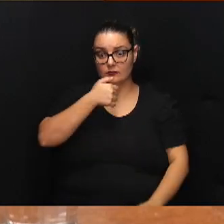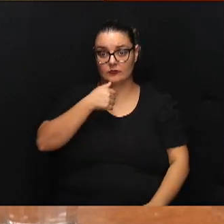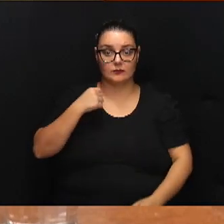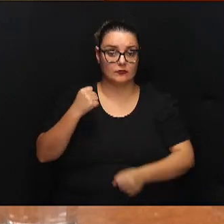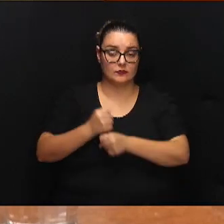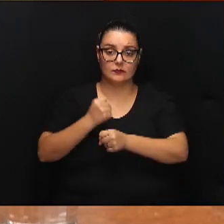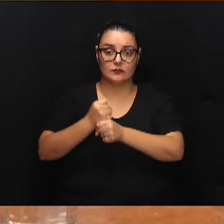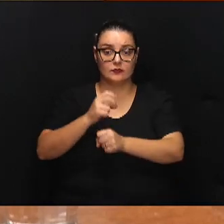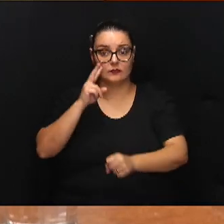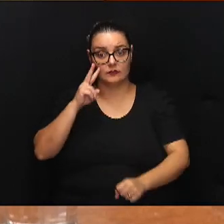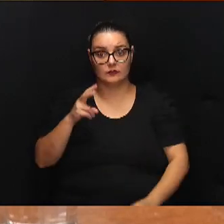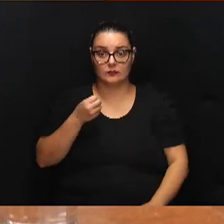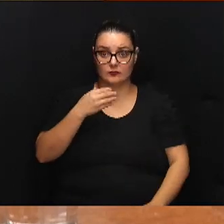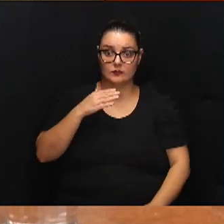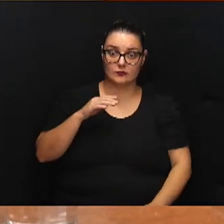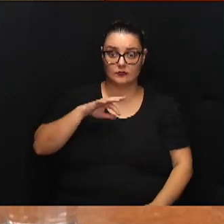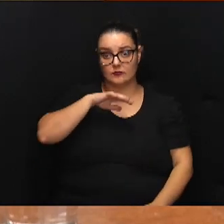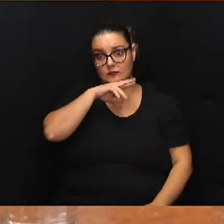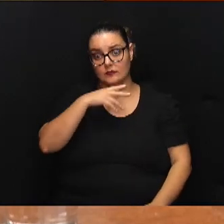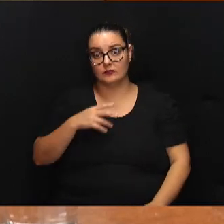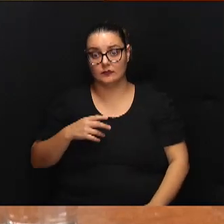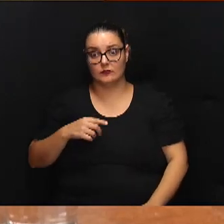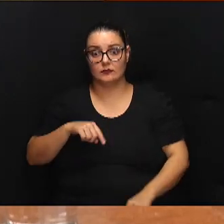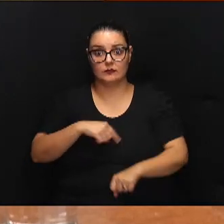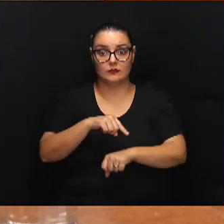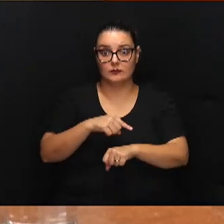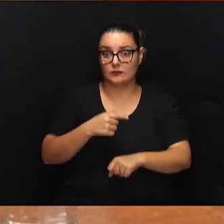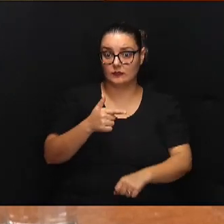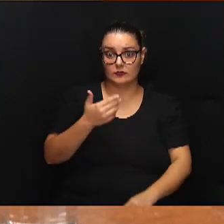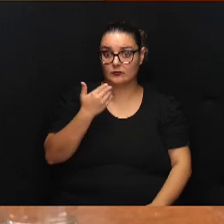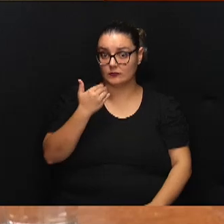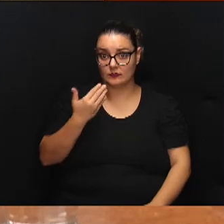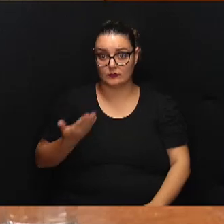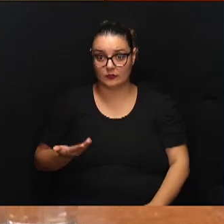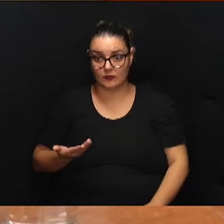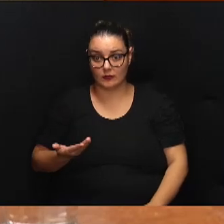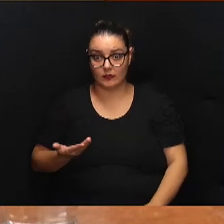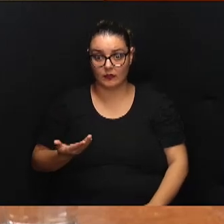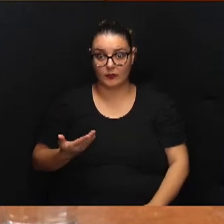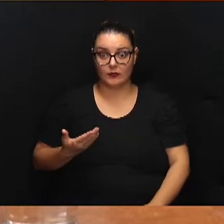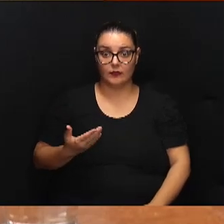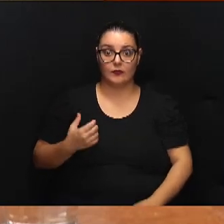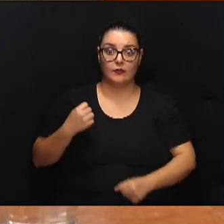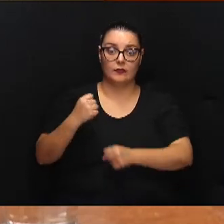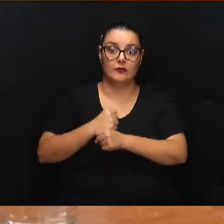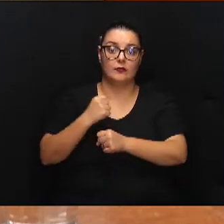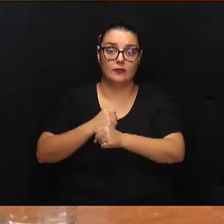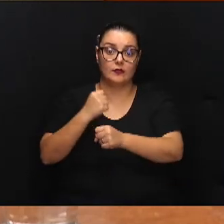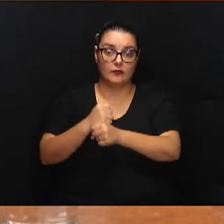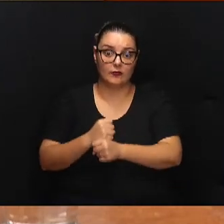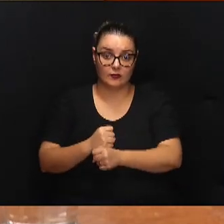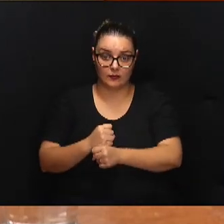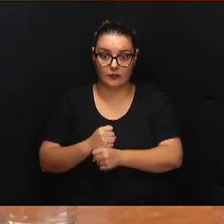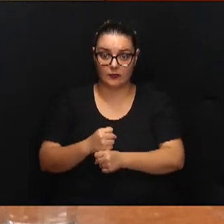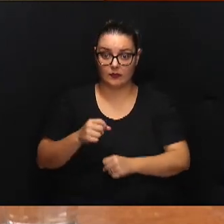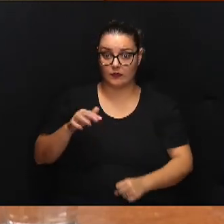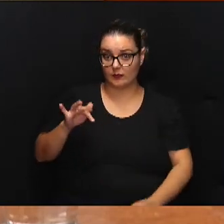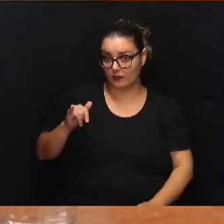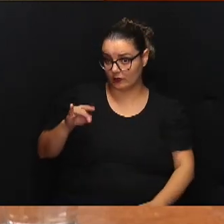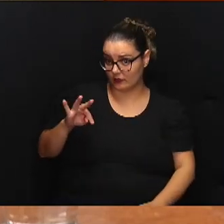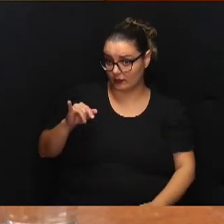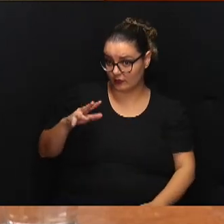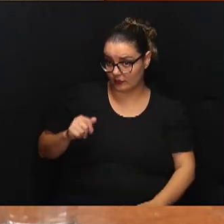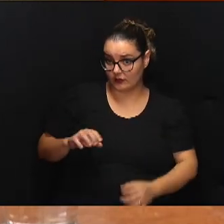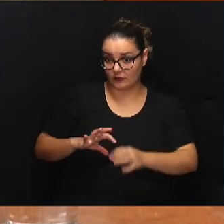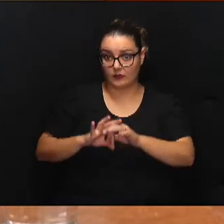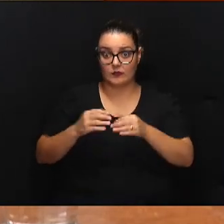ver se tá bom, se tá ruim, porque eu fiquei várias horas sem comer. E passaram-se muitos anos para que essa fitinha fosse